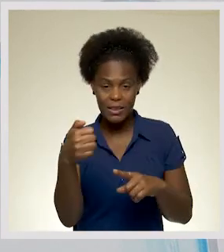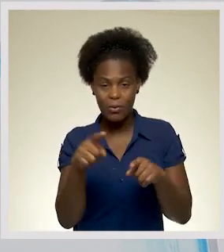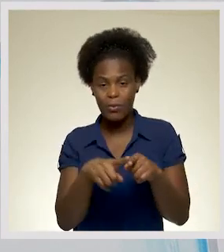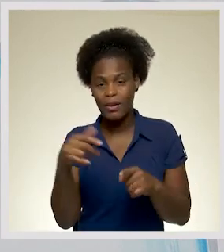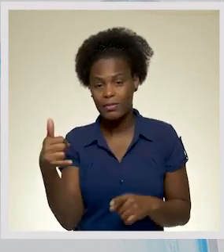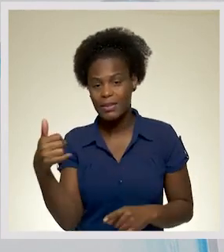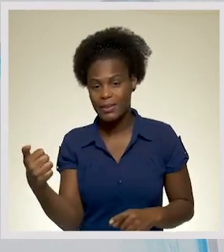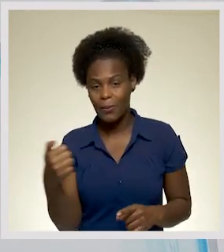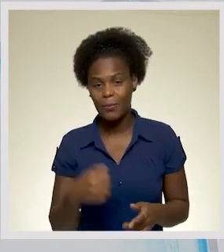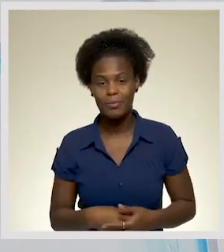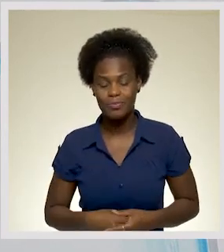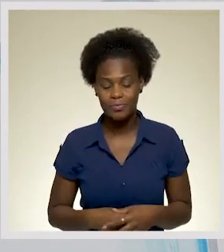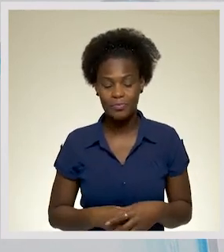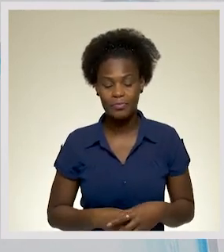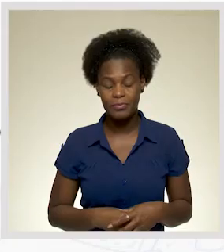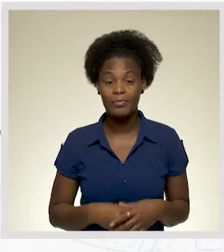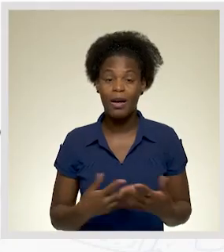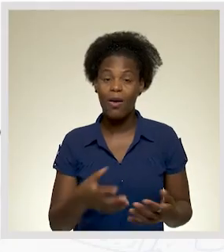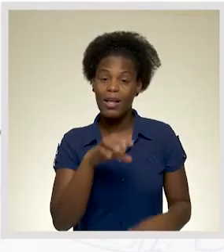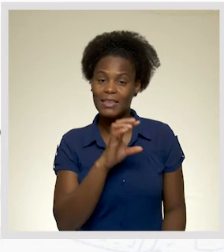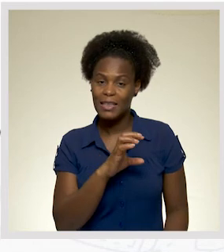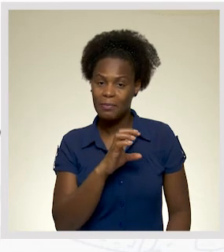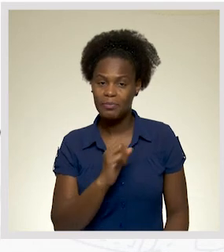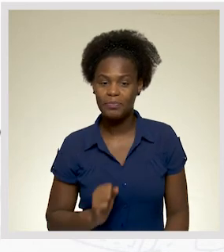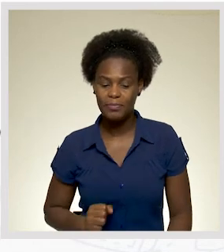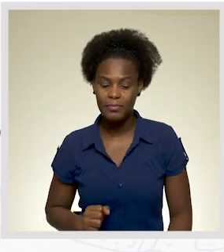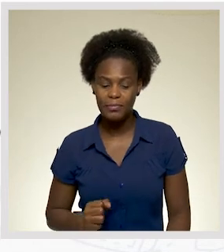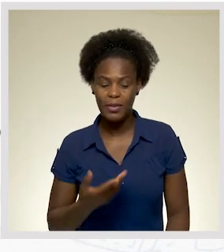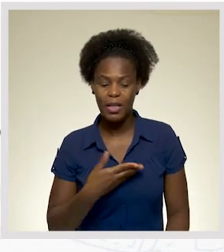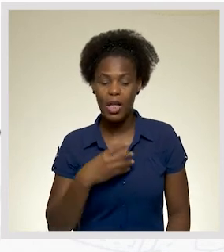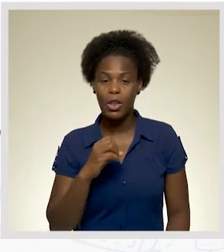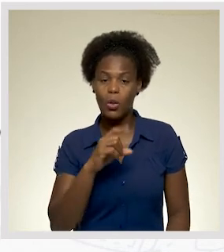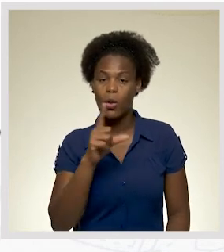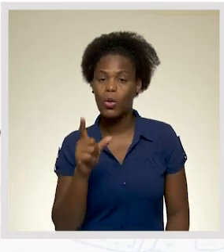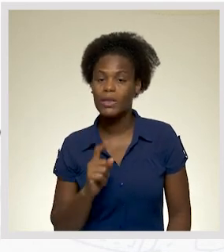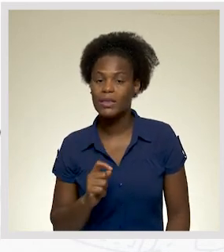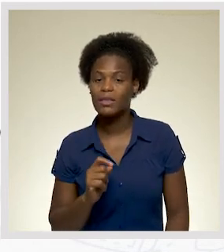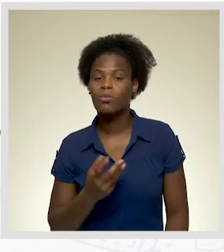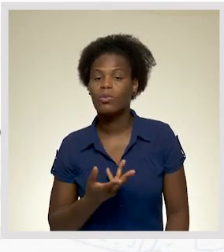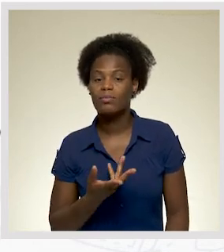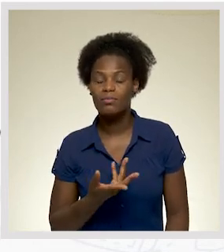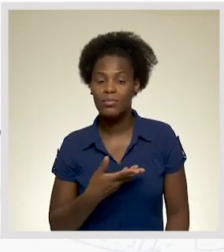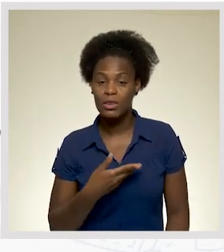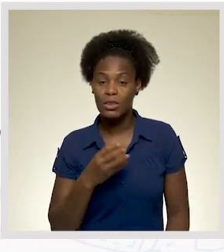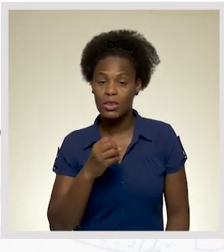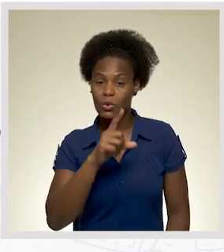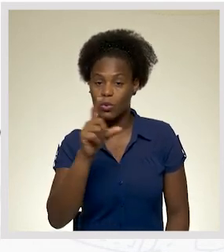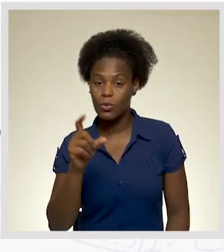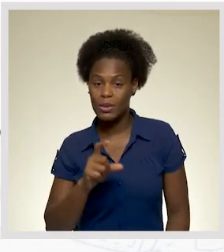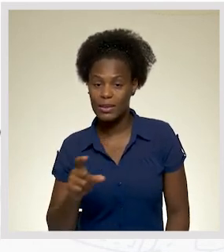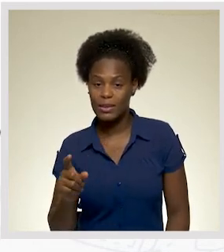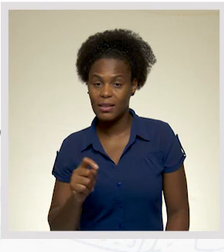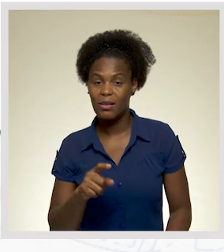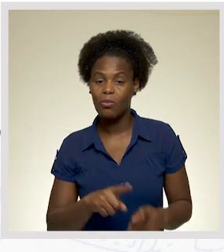obterei 25. A linha C, 12 é o